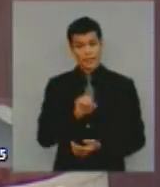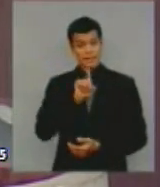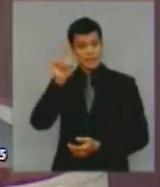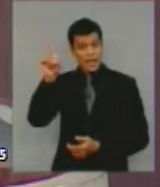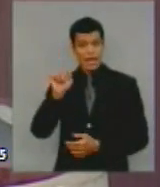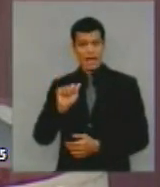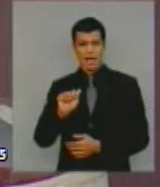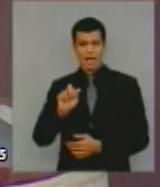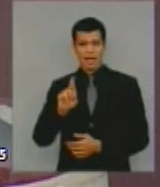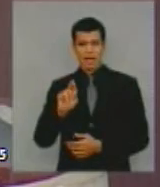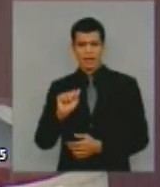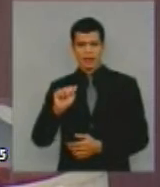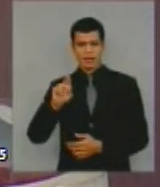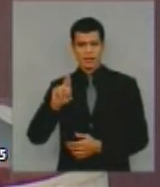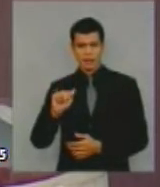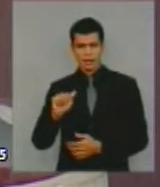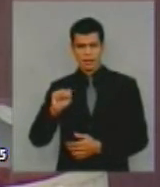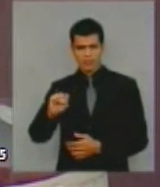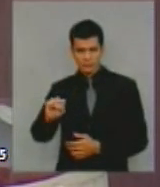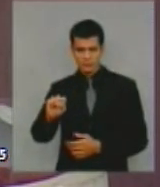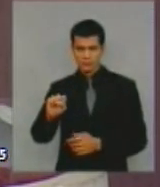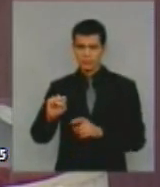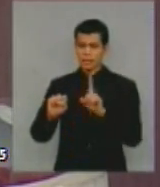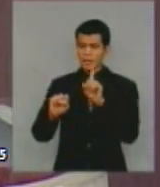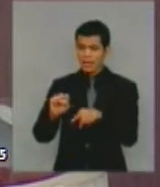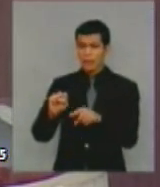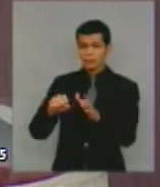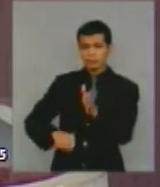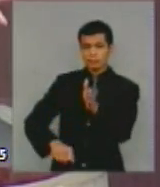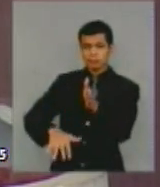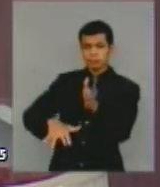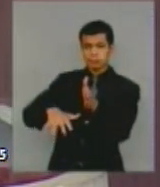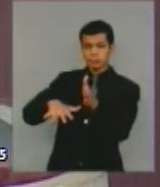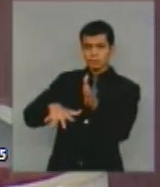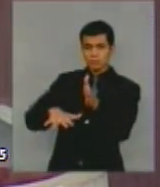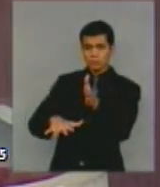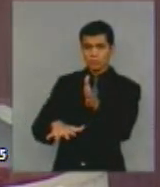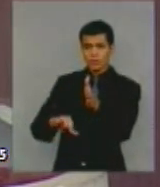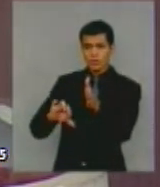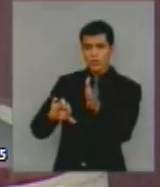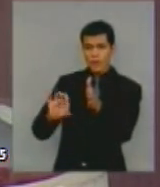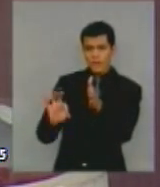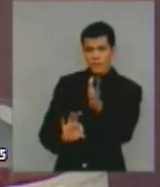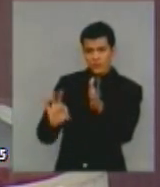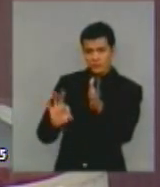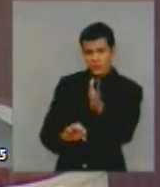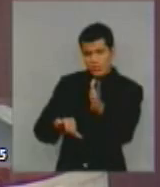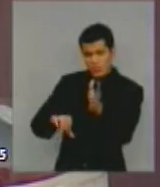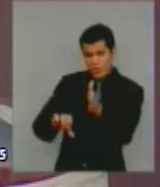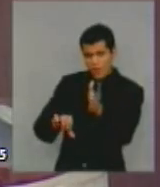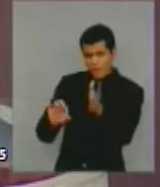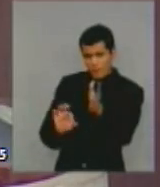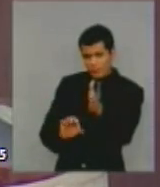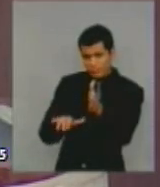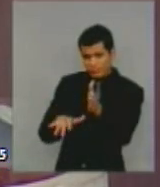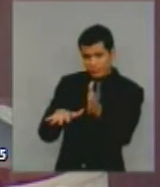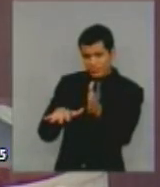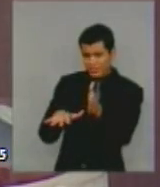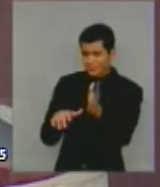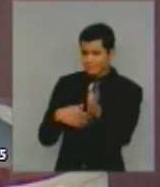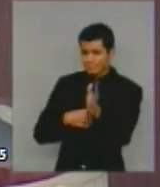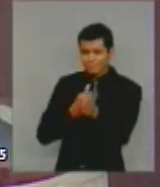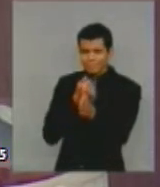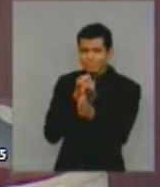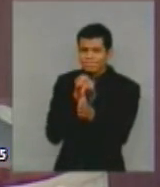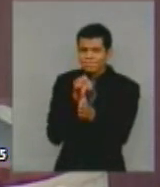9% da água, mas está vazando mais de 800 litros por segundo. O Banabuiú,